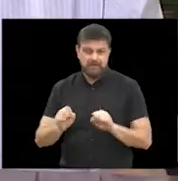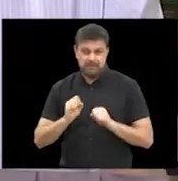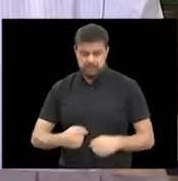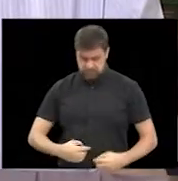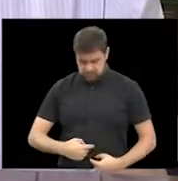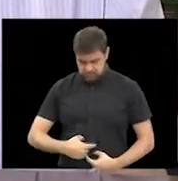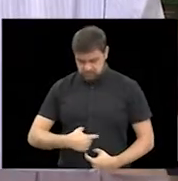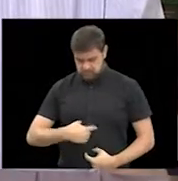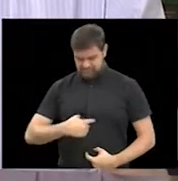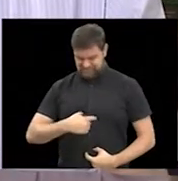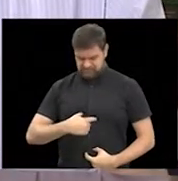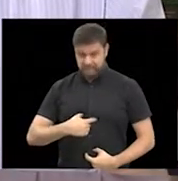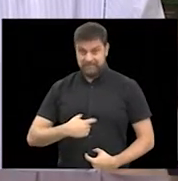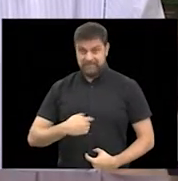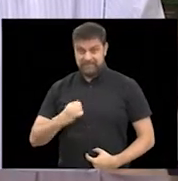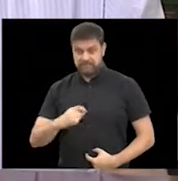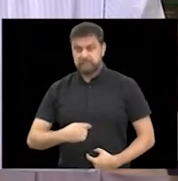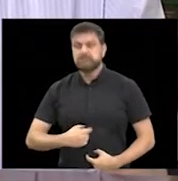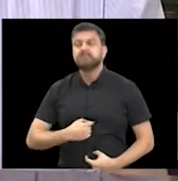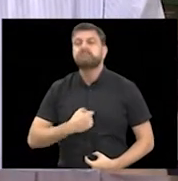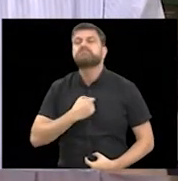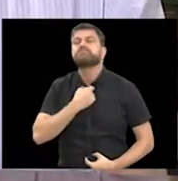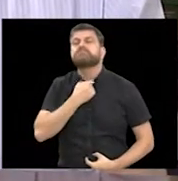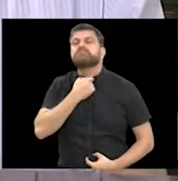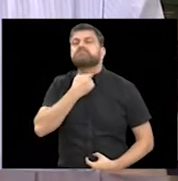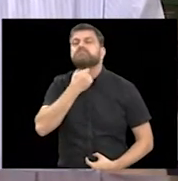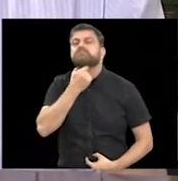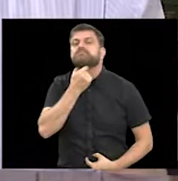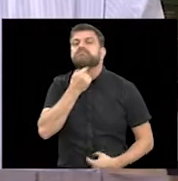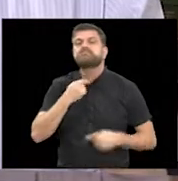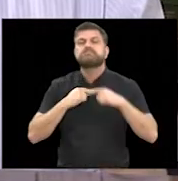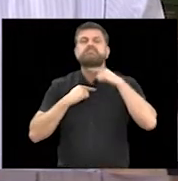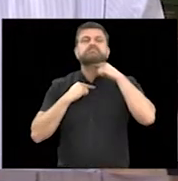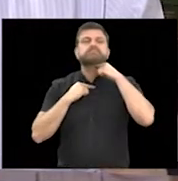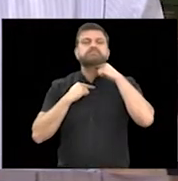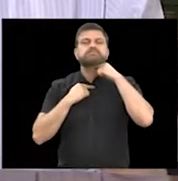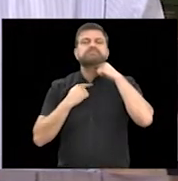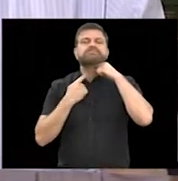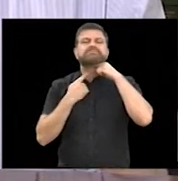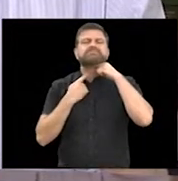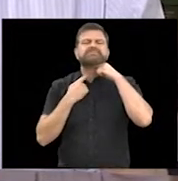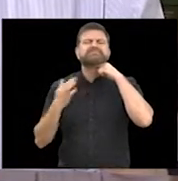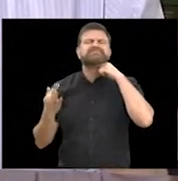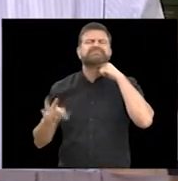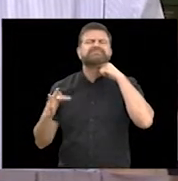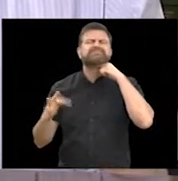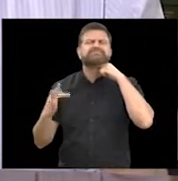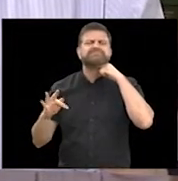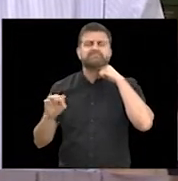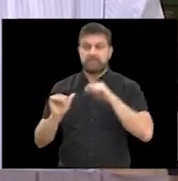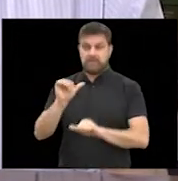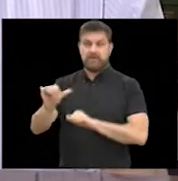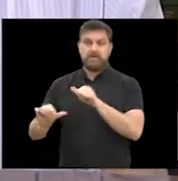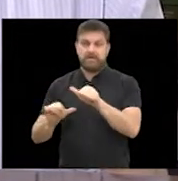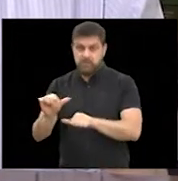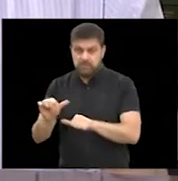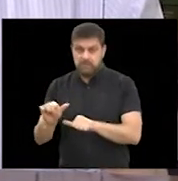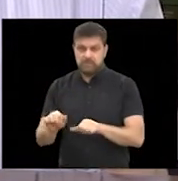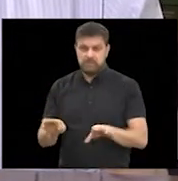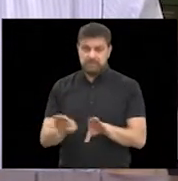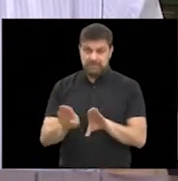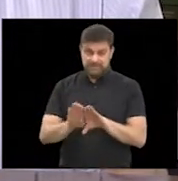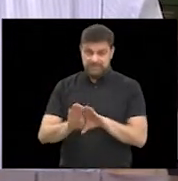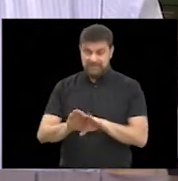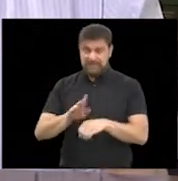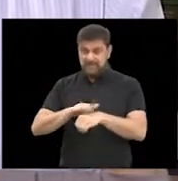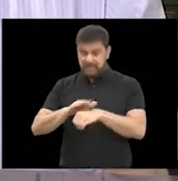epigástrio. Porque se tiver uma queimação que vem até a parte alta, aí já muda um pouco a figura, que é um